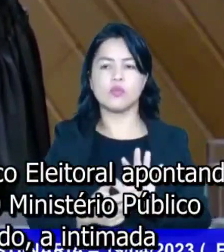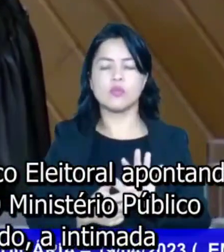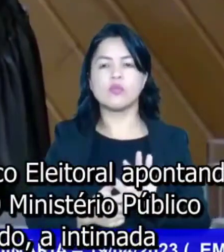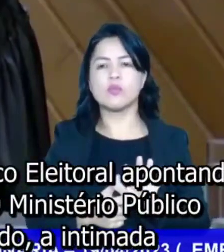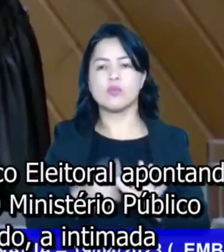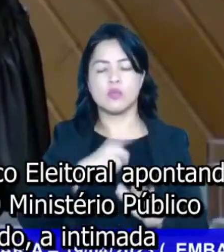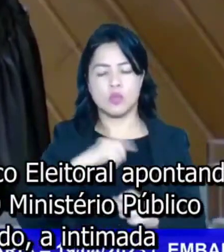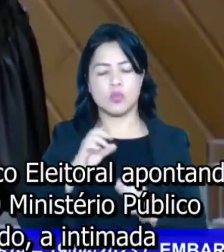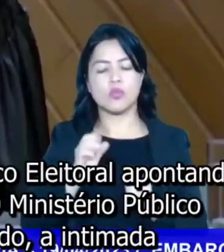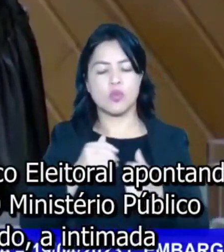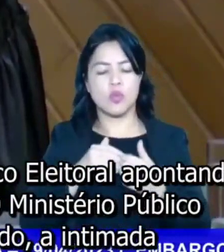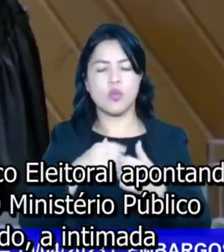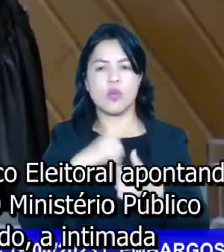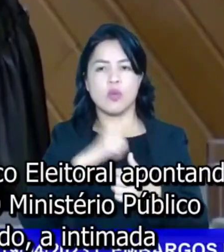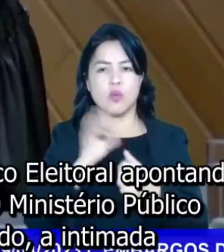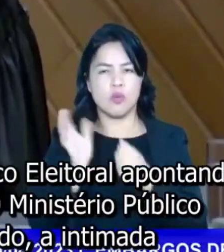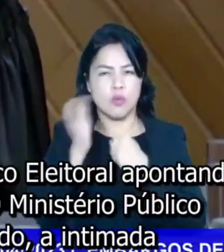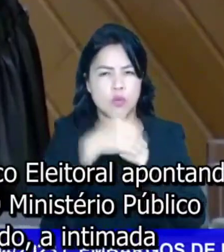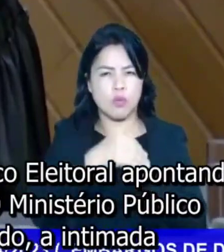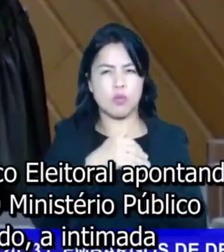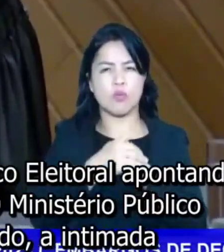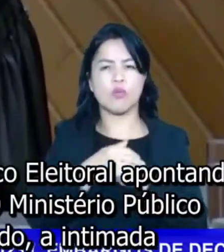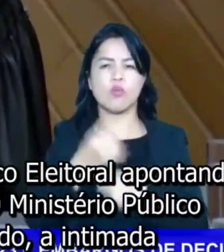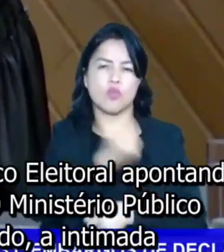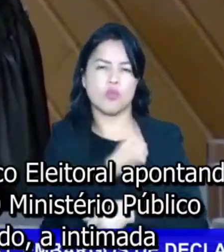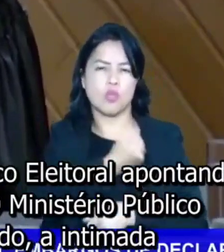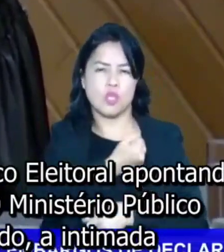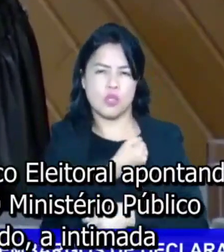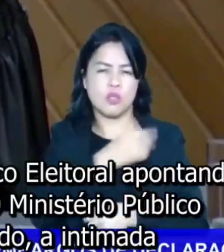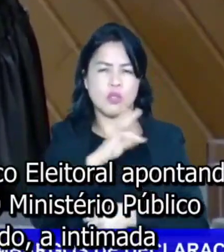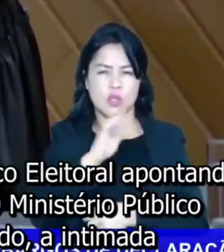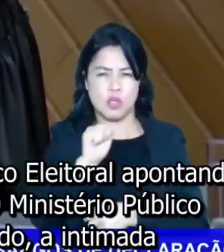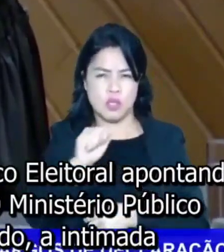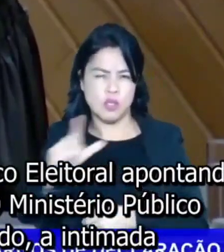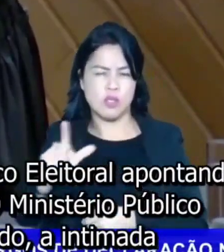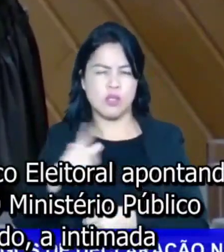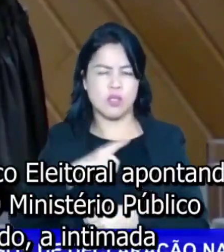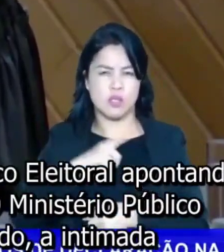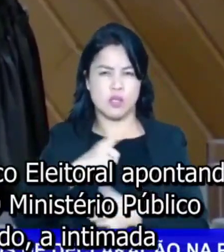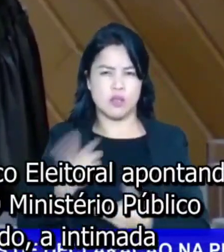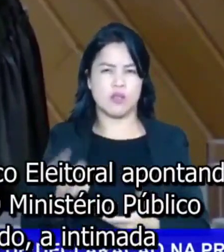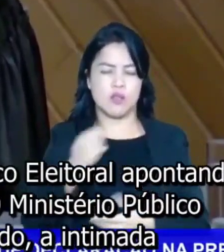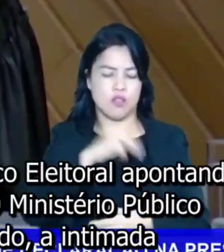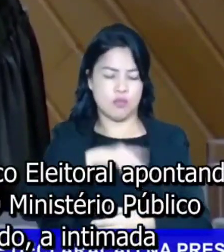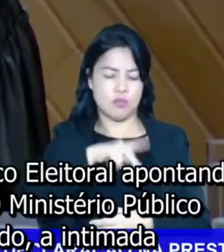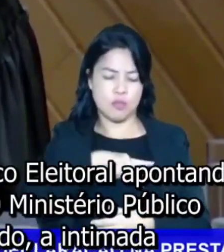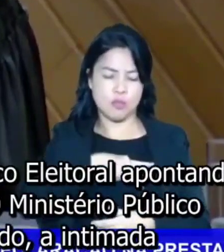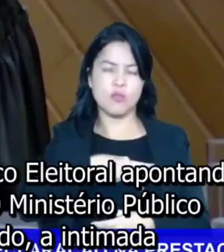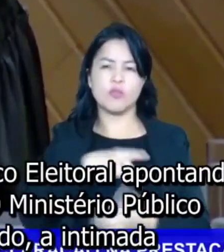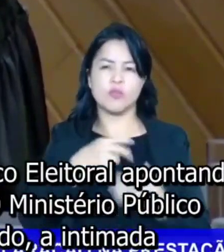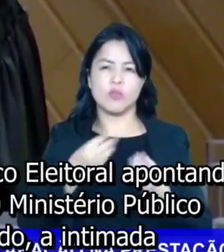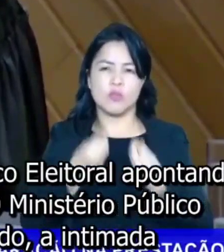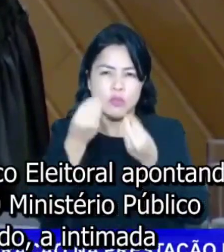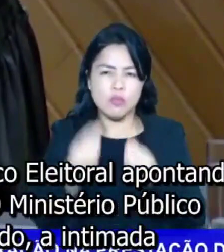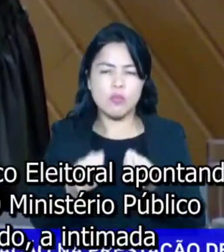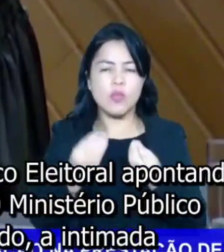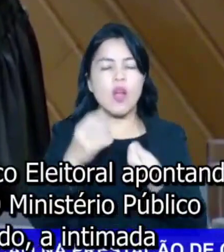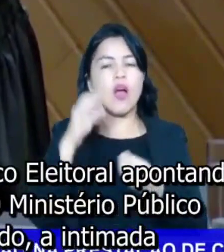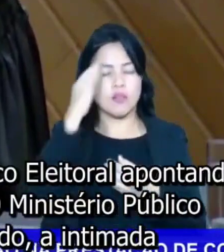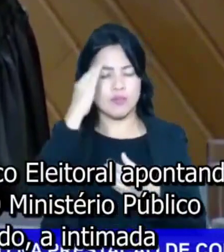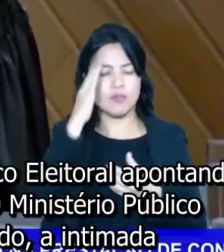suposta omissão no acordo do TRE número tal. O Ministério Público trouxe o tema que ele entendeu que havia sido